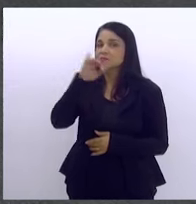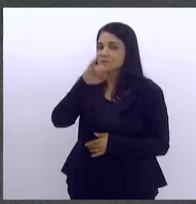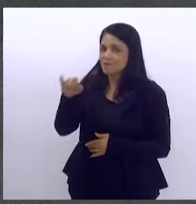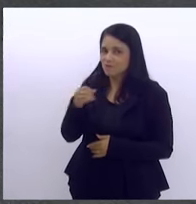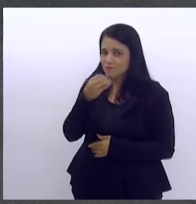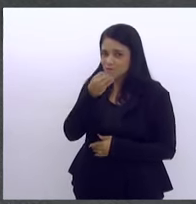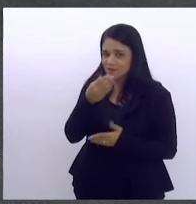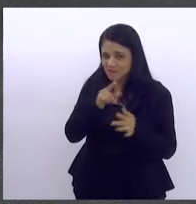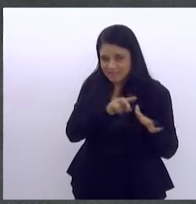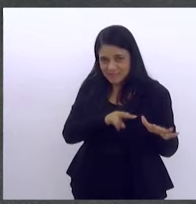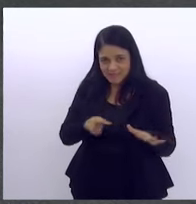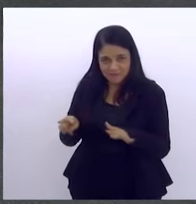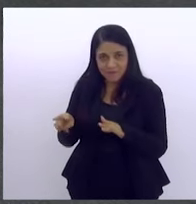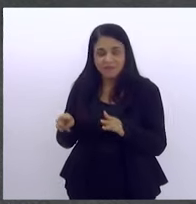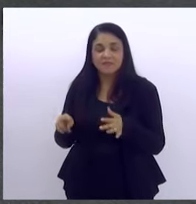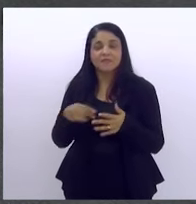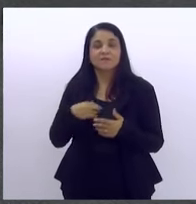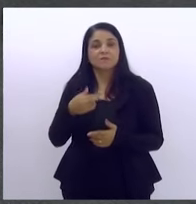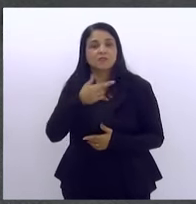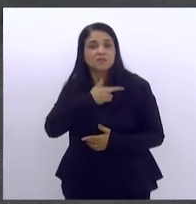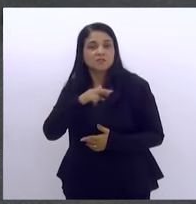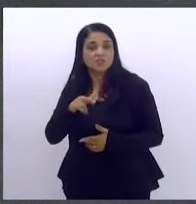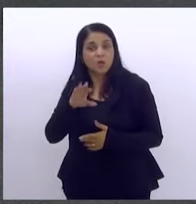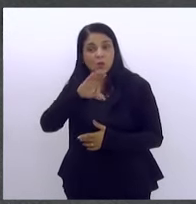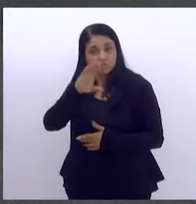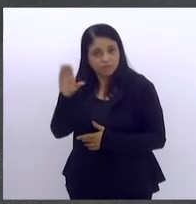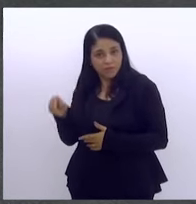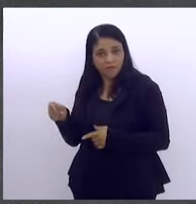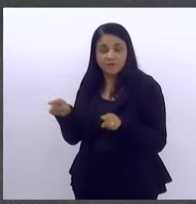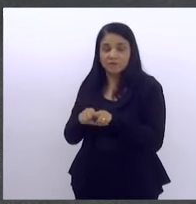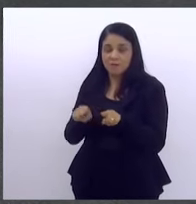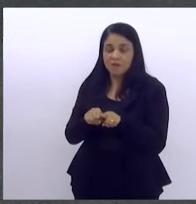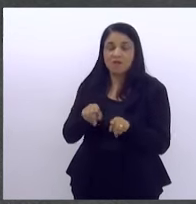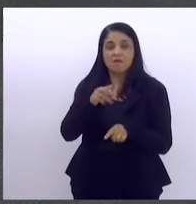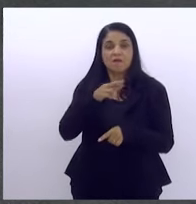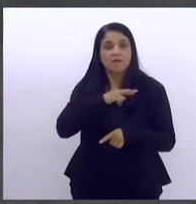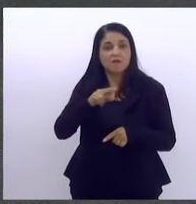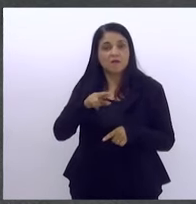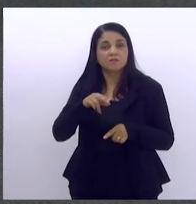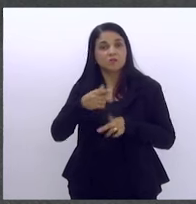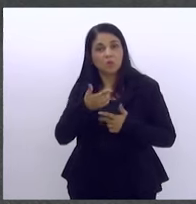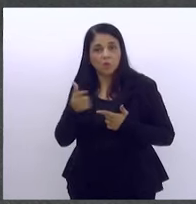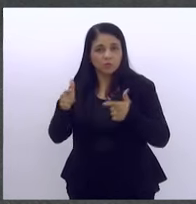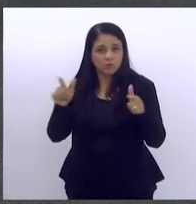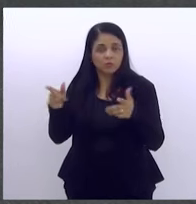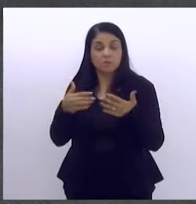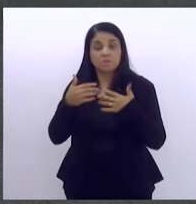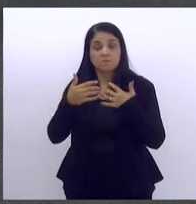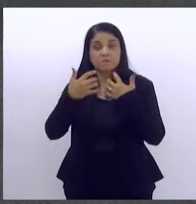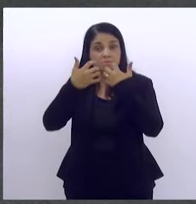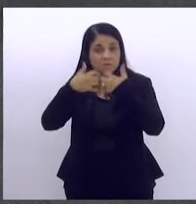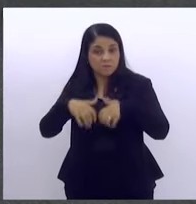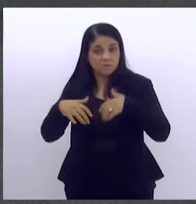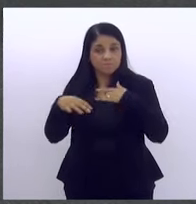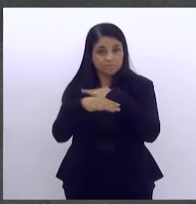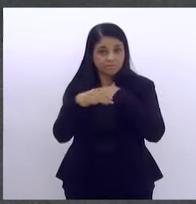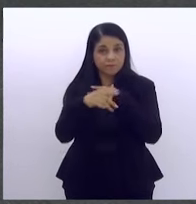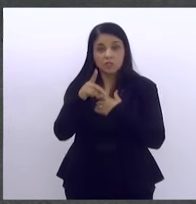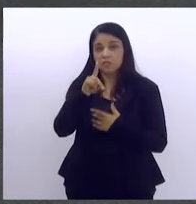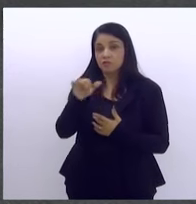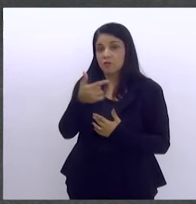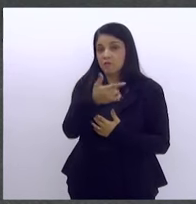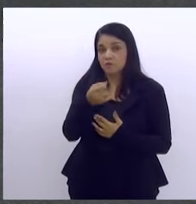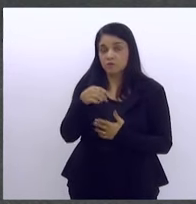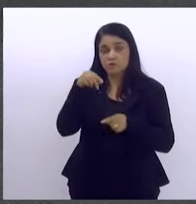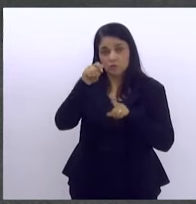como essa, como também para outras religiões, eu queria valorizar o que aconteceu na minha cidade de Petrópolis, agora no dia 20 de novembro, dia da Consciência